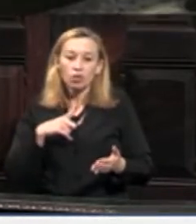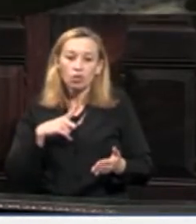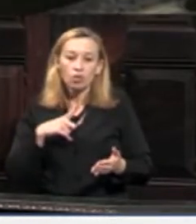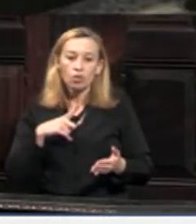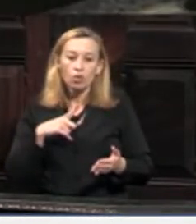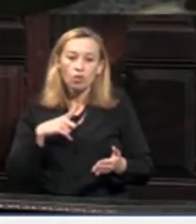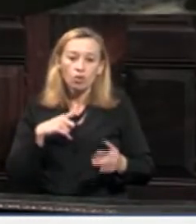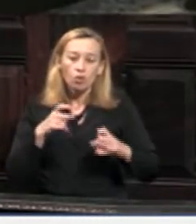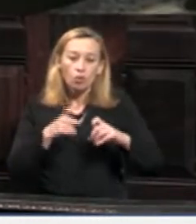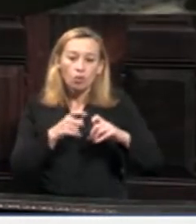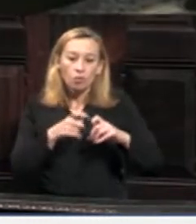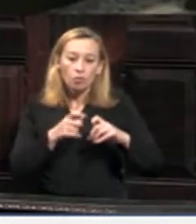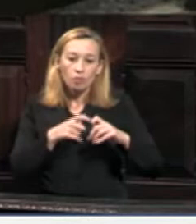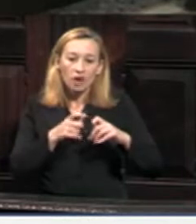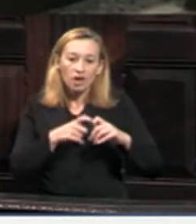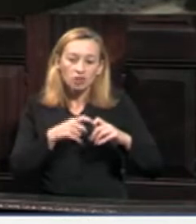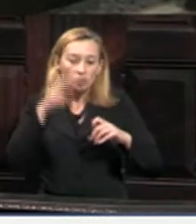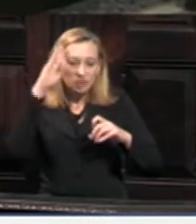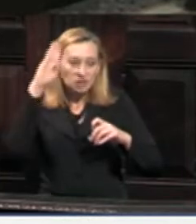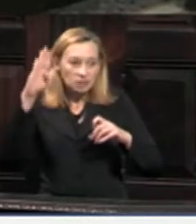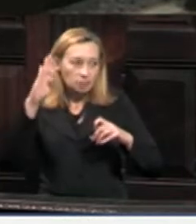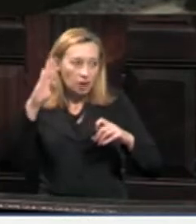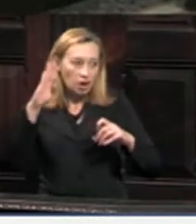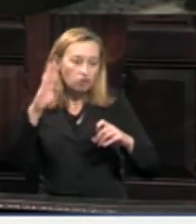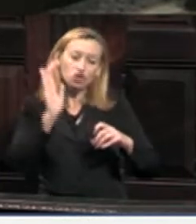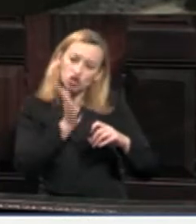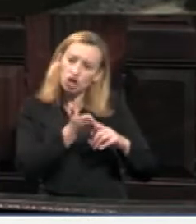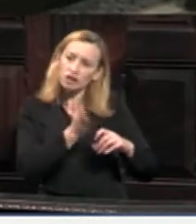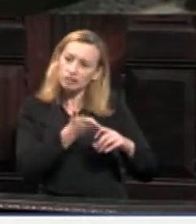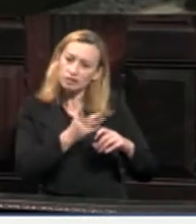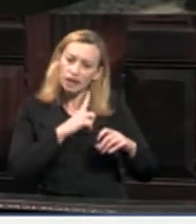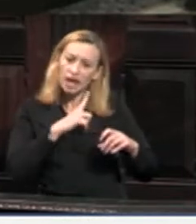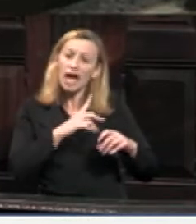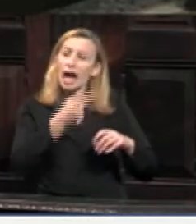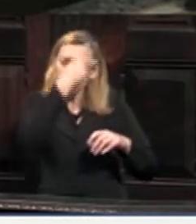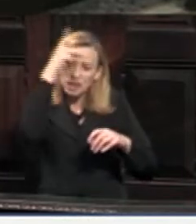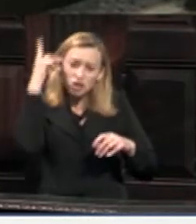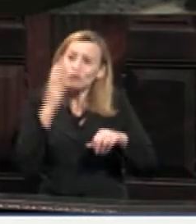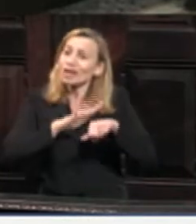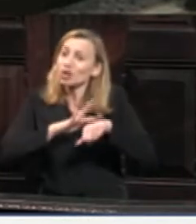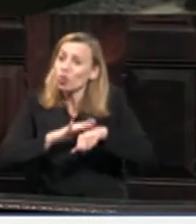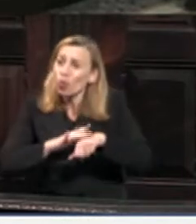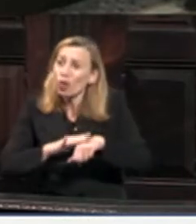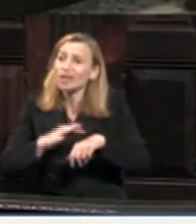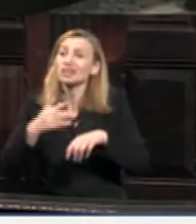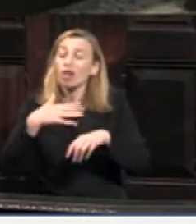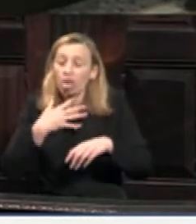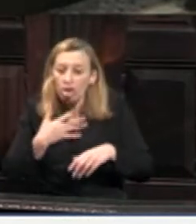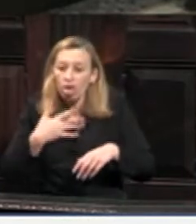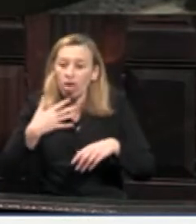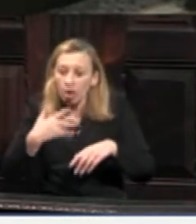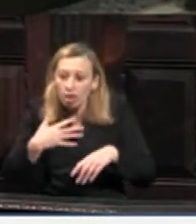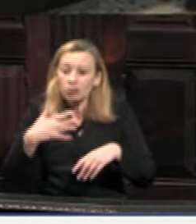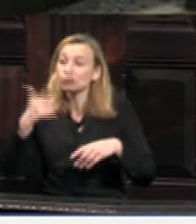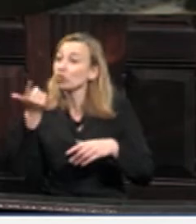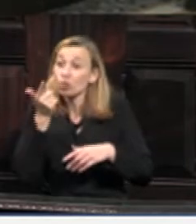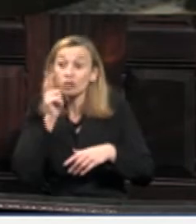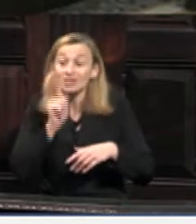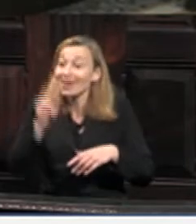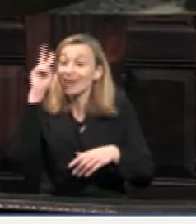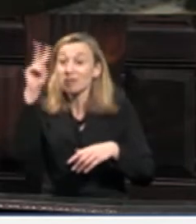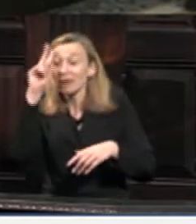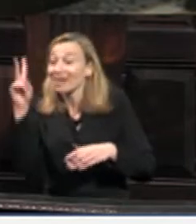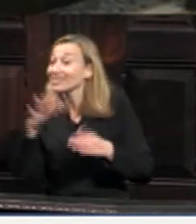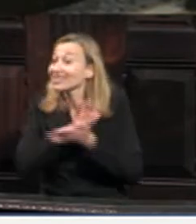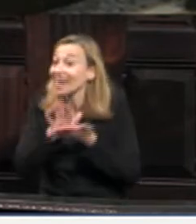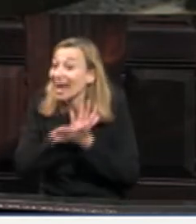pessoa pergunta, tem o CISREG, mas eu estou passando mal. É natural que a estatística que o senhor se preocupou, eu